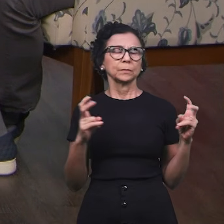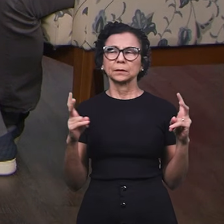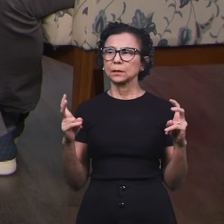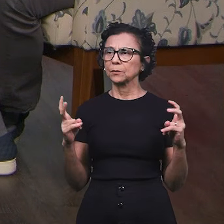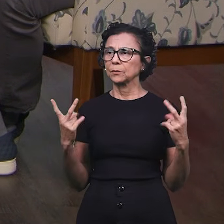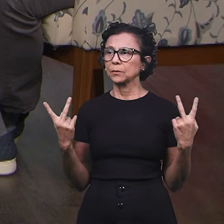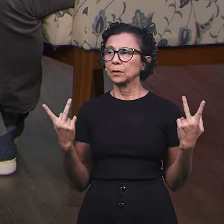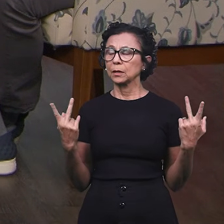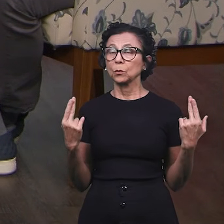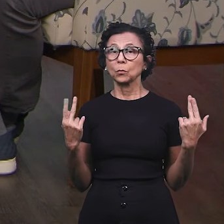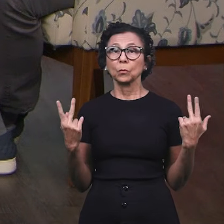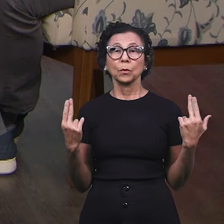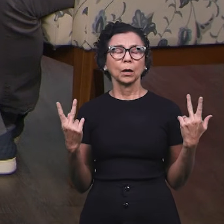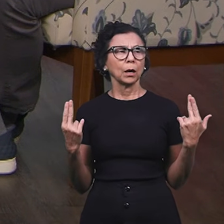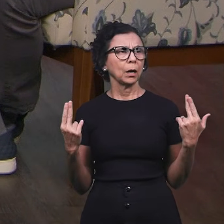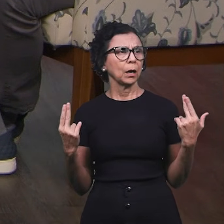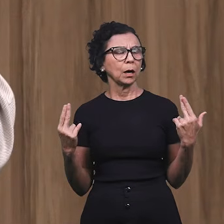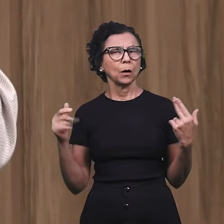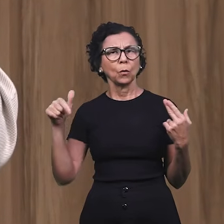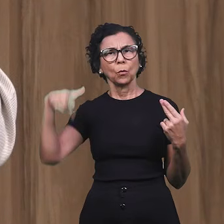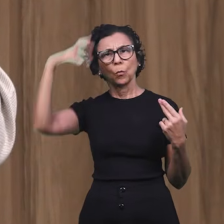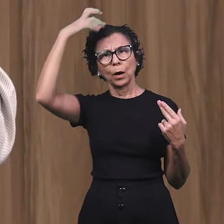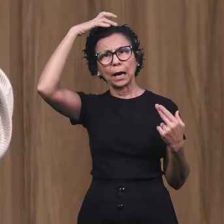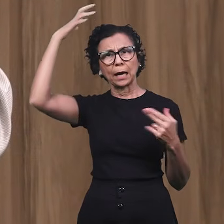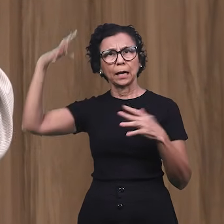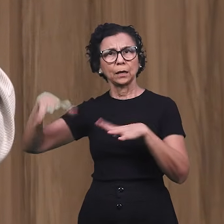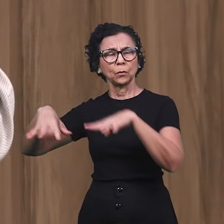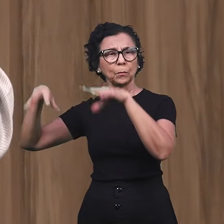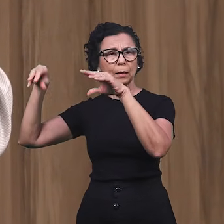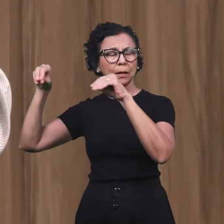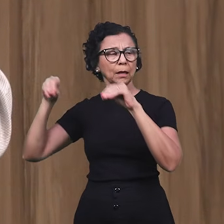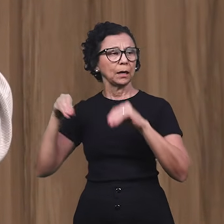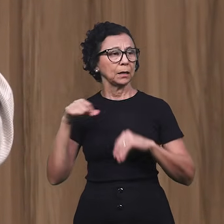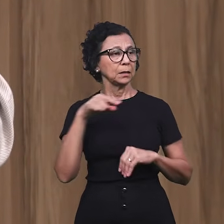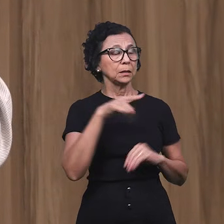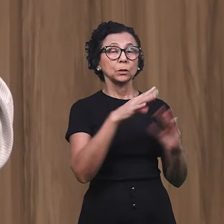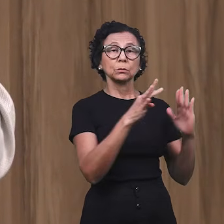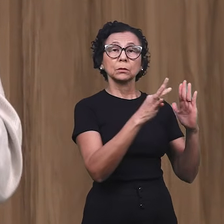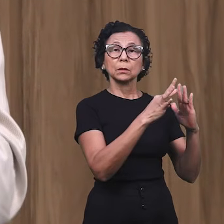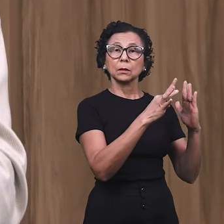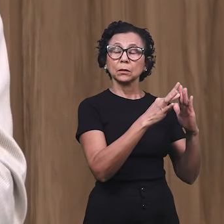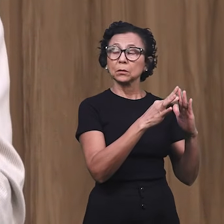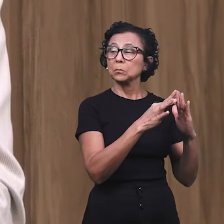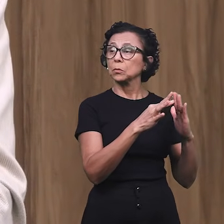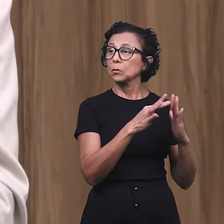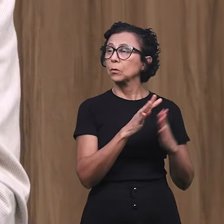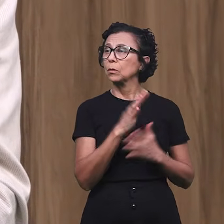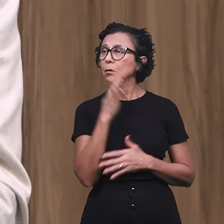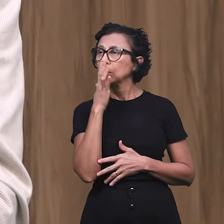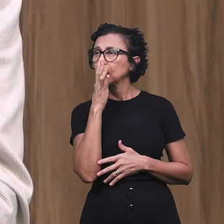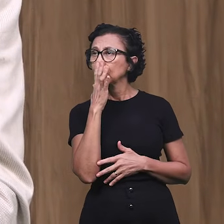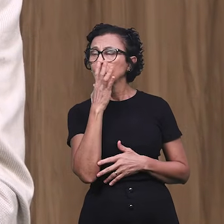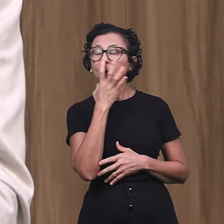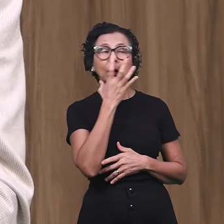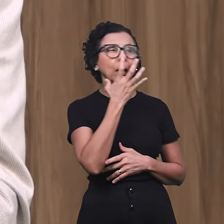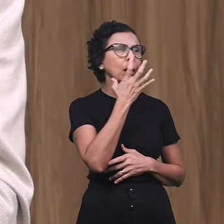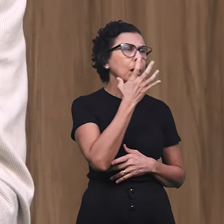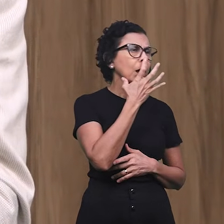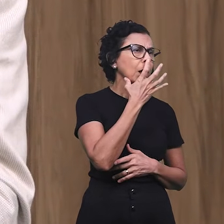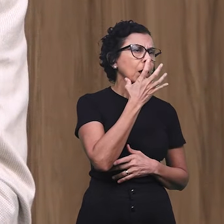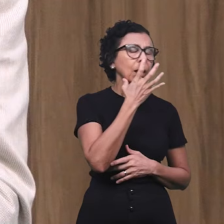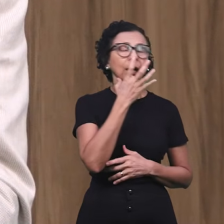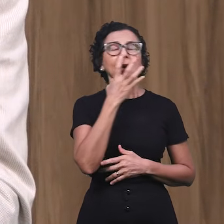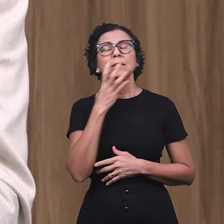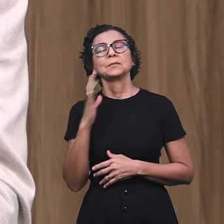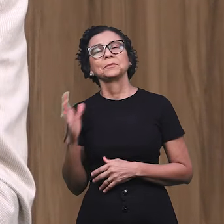e via que era um complexo só, quer dizer, a cor, a tonalidade, o estilo, como foi bem falado. E é maravilhoso quando a